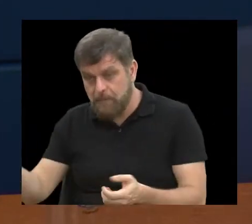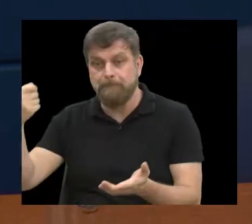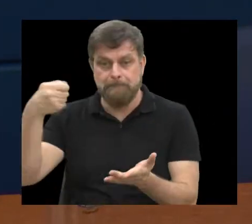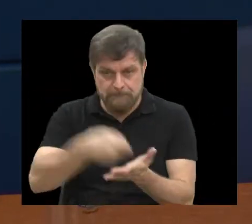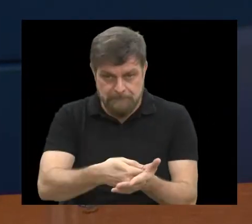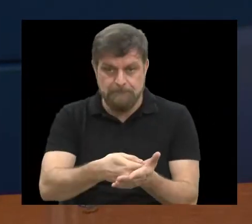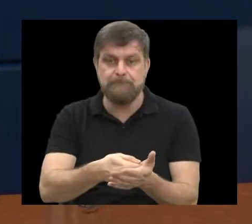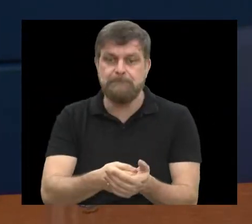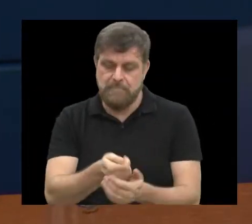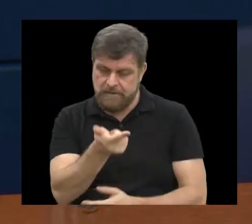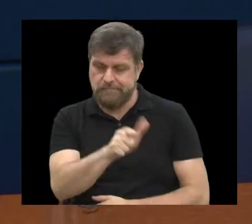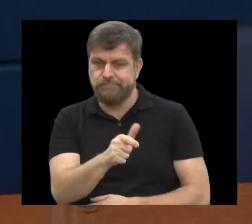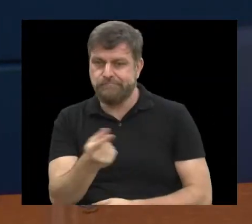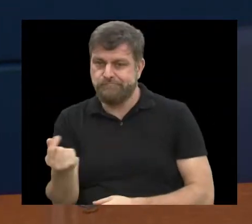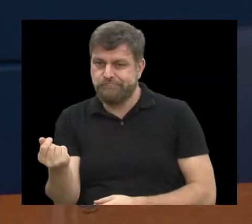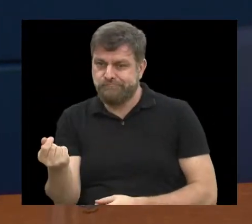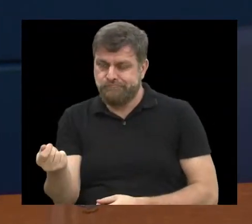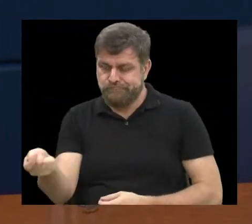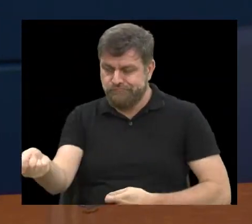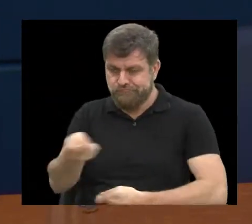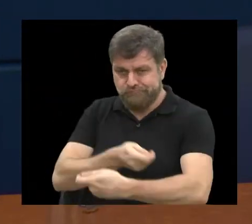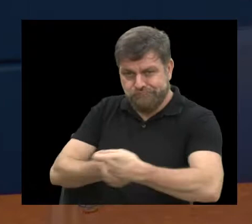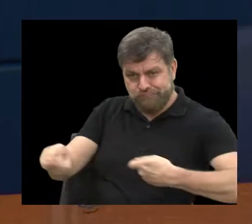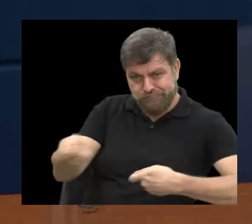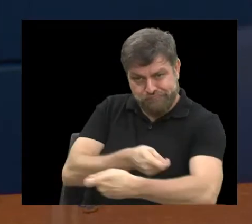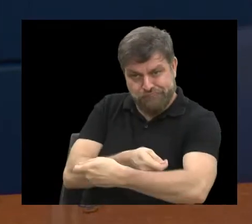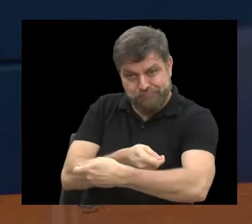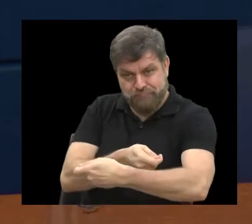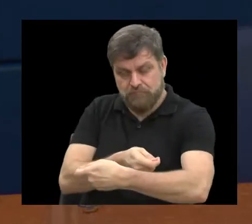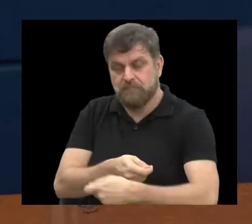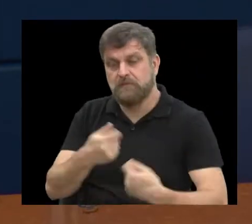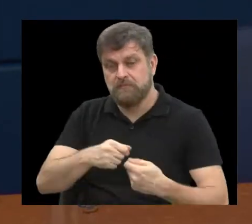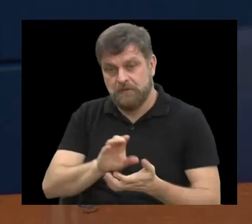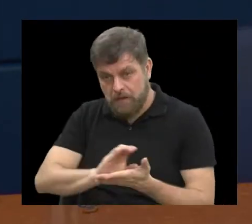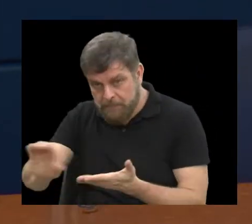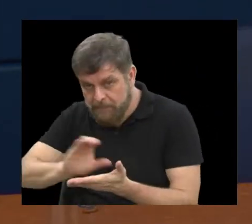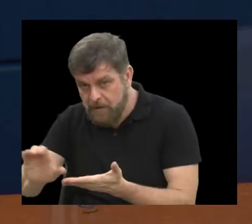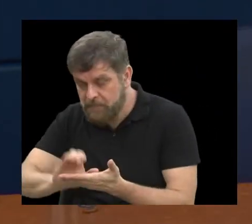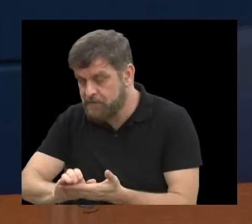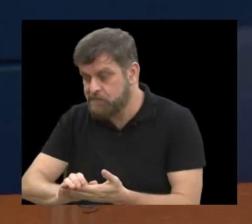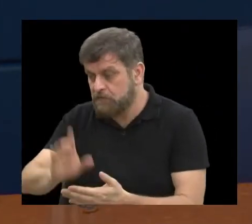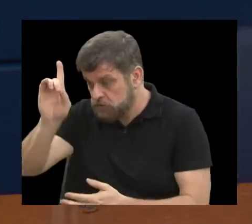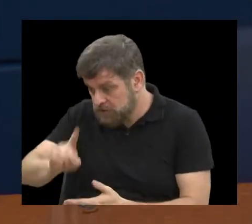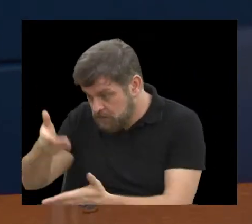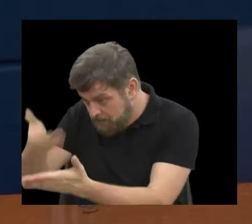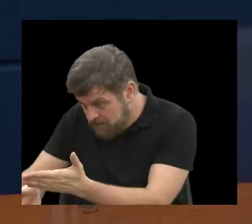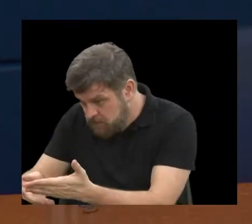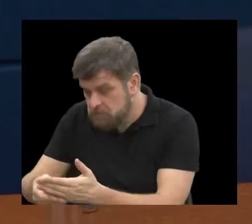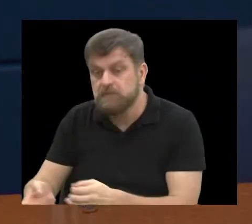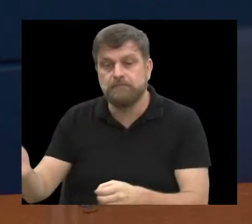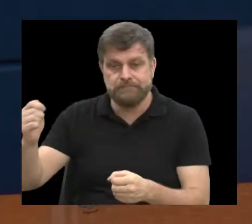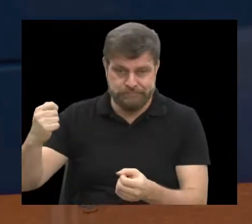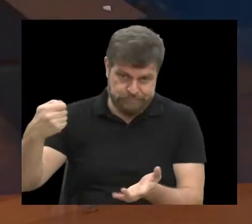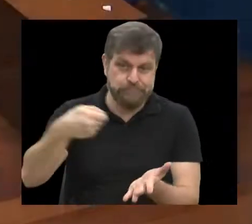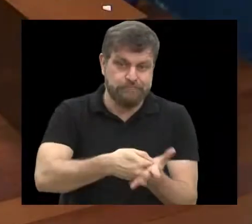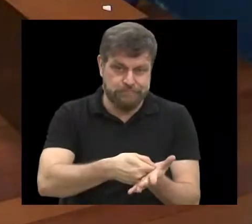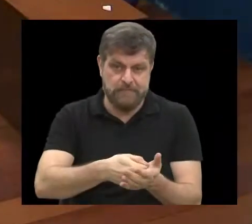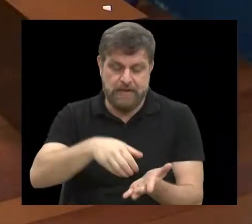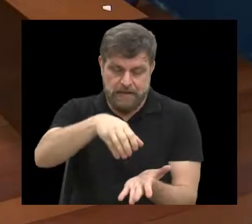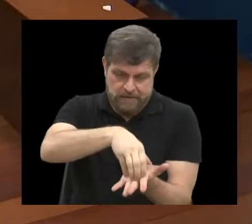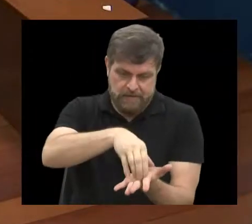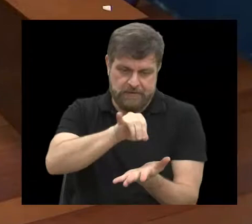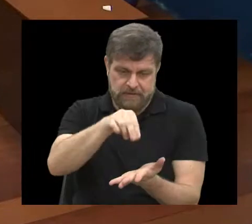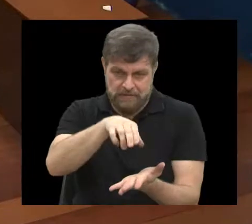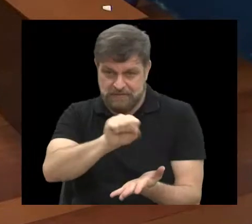o ressarcimento aí ao erário do benefício que foi recebido sem ter direito. Ok. Não sei